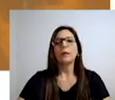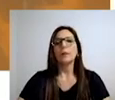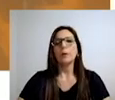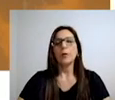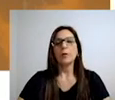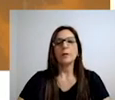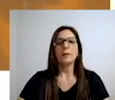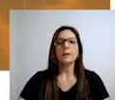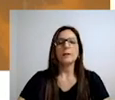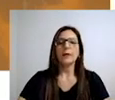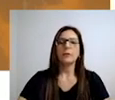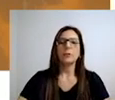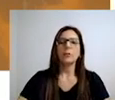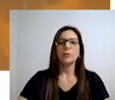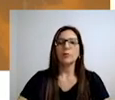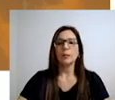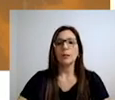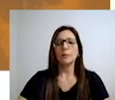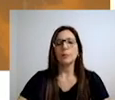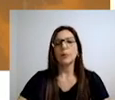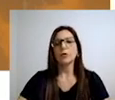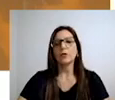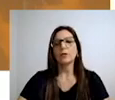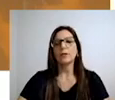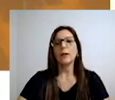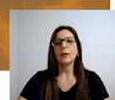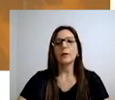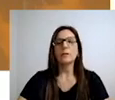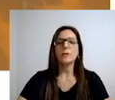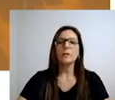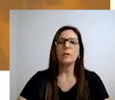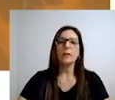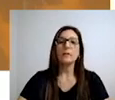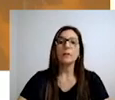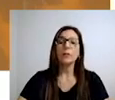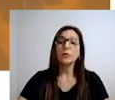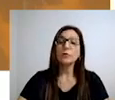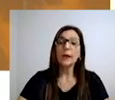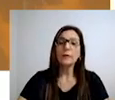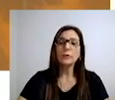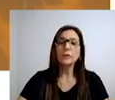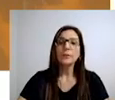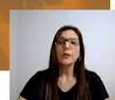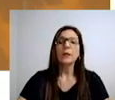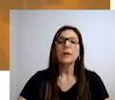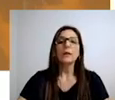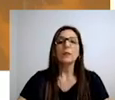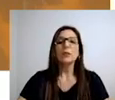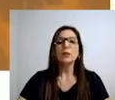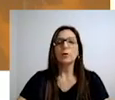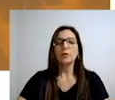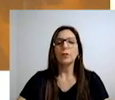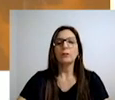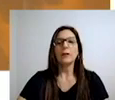Então, após lançarem os óvulos e os espermatozoides na água, eles serão fecundados. Então, esse